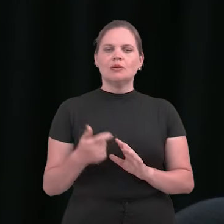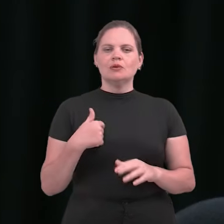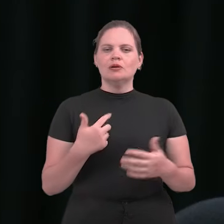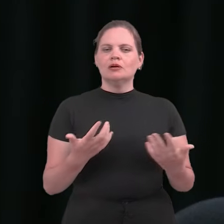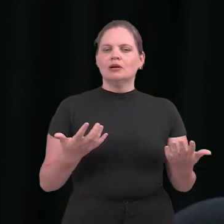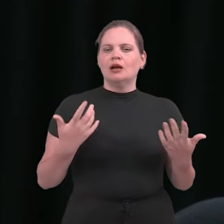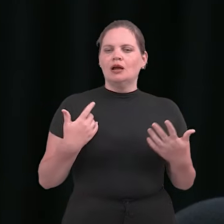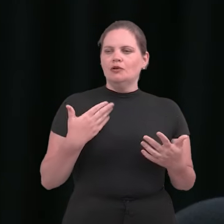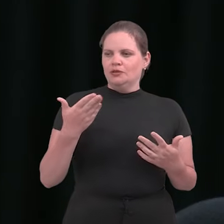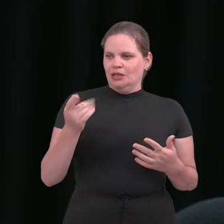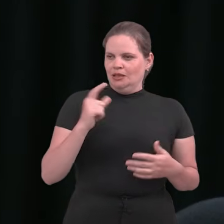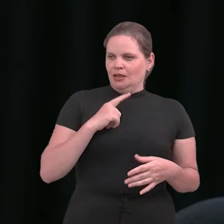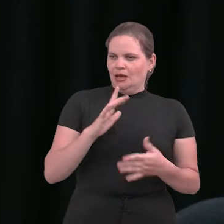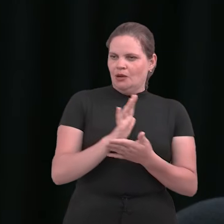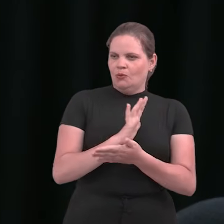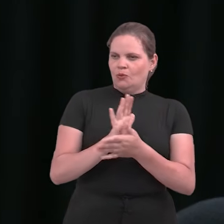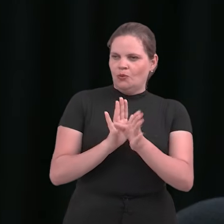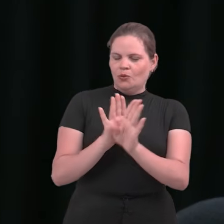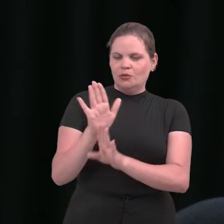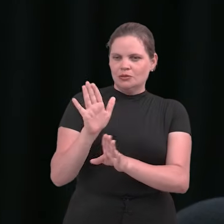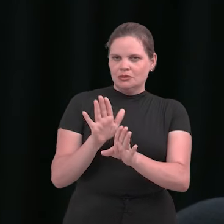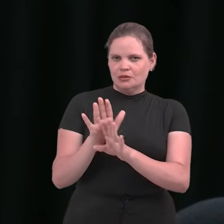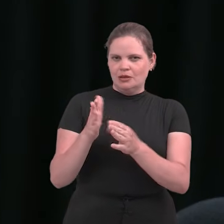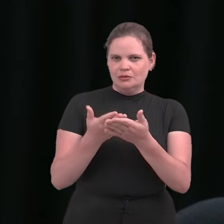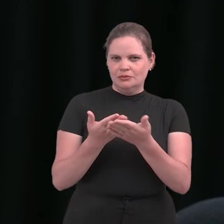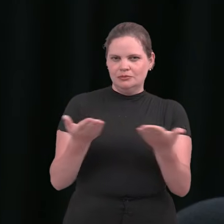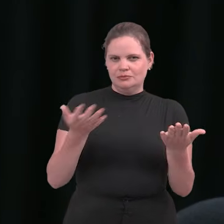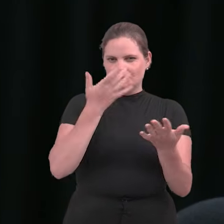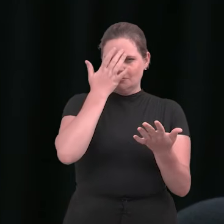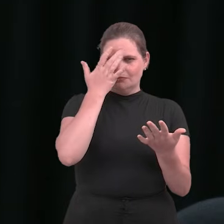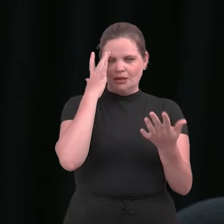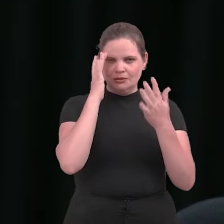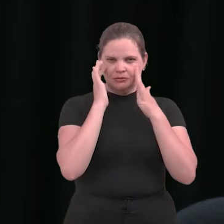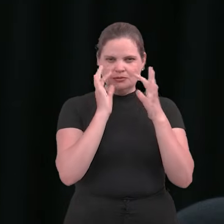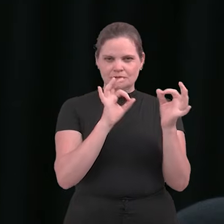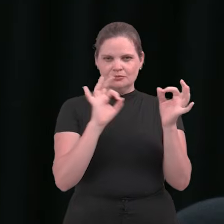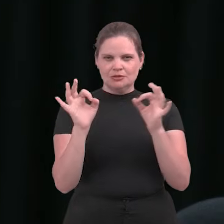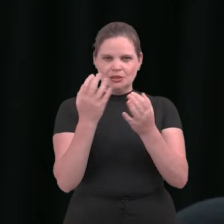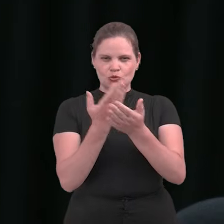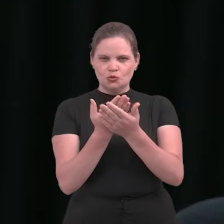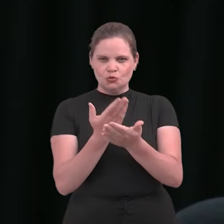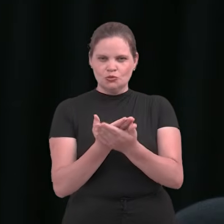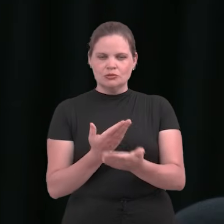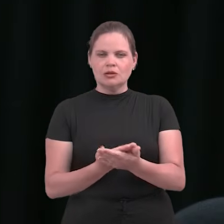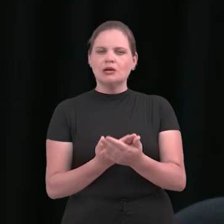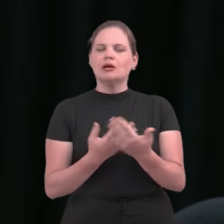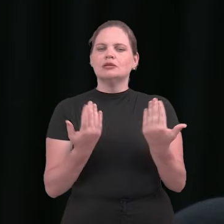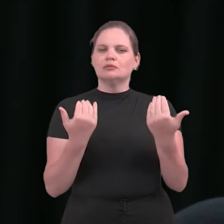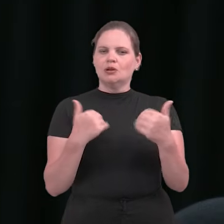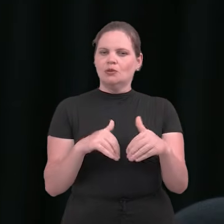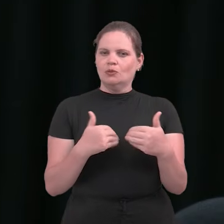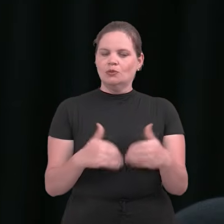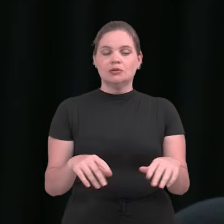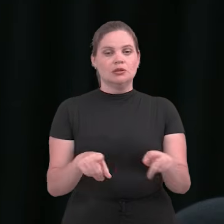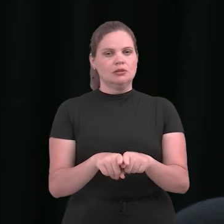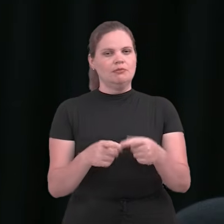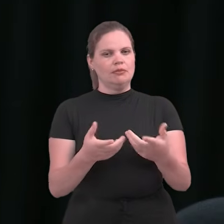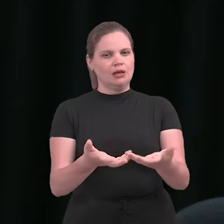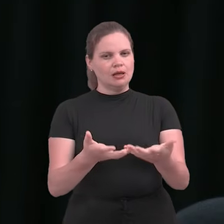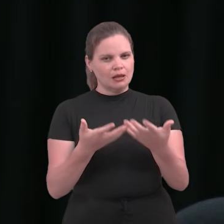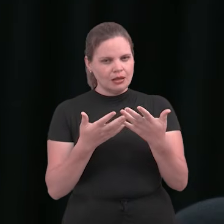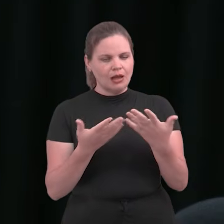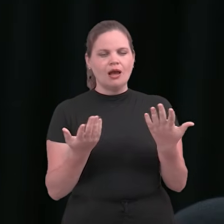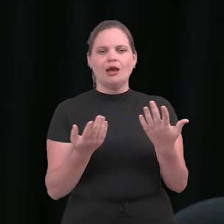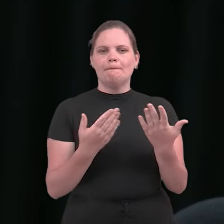você tenha algum conselho para deixar para as pessoas que estão estudando para concurso público, estão procurando de repente